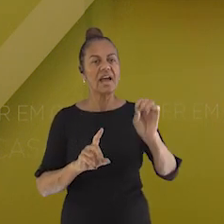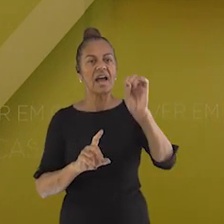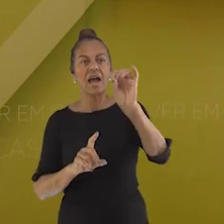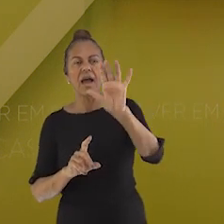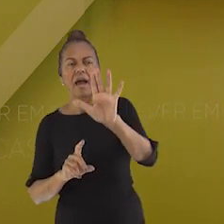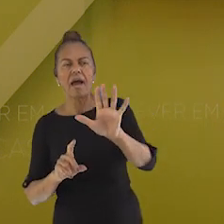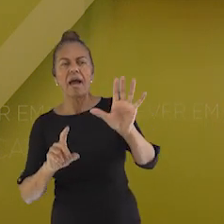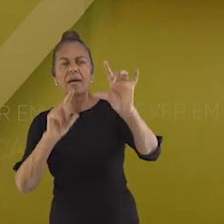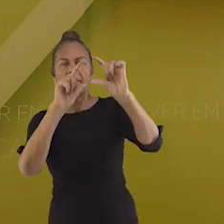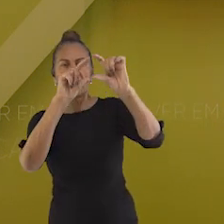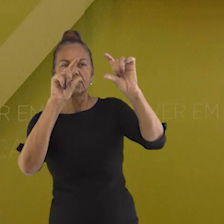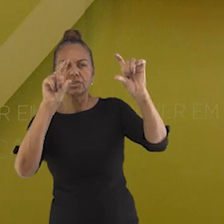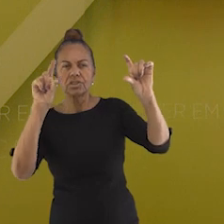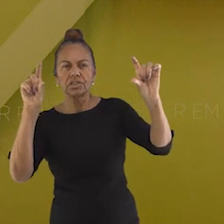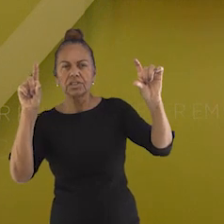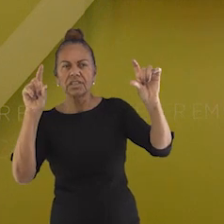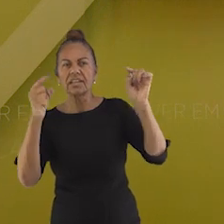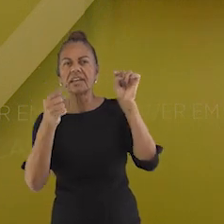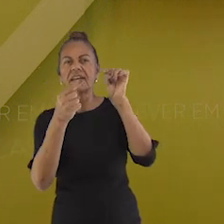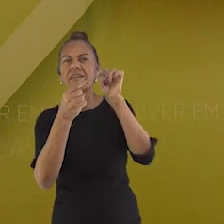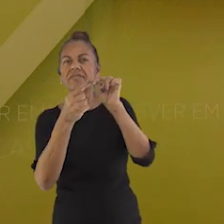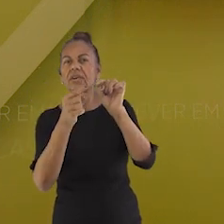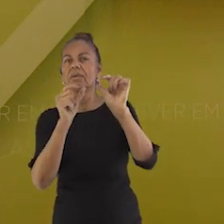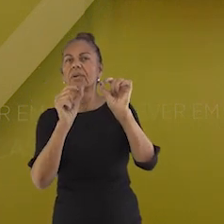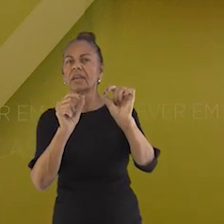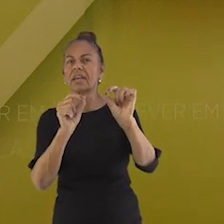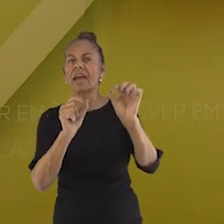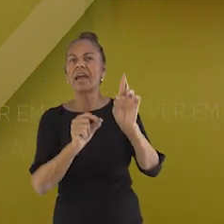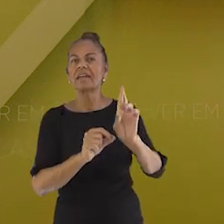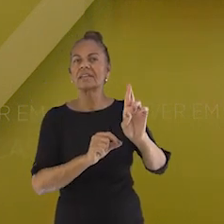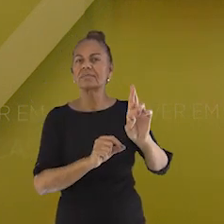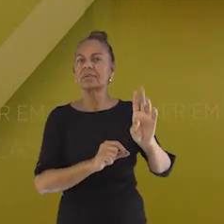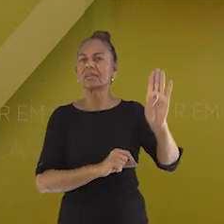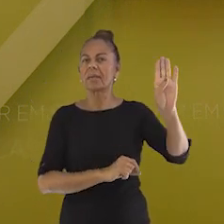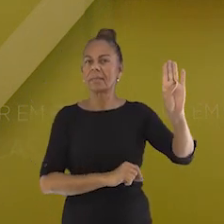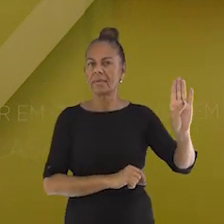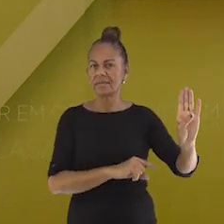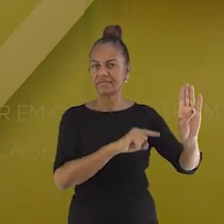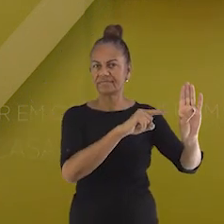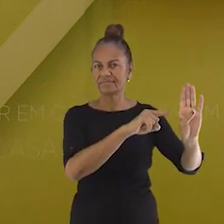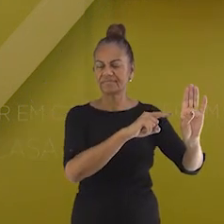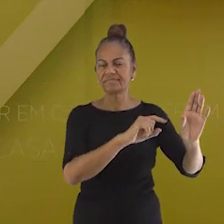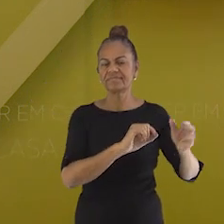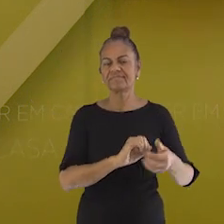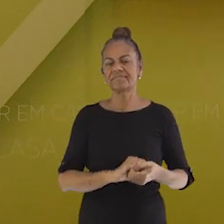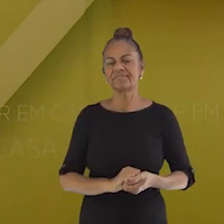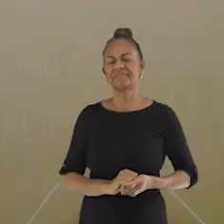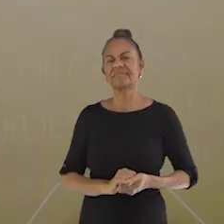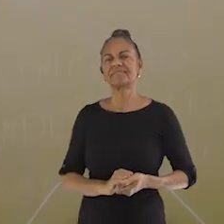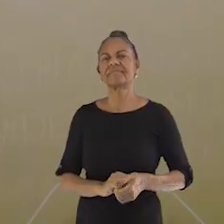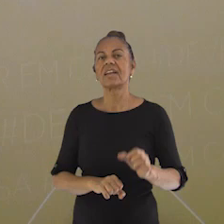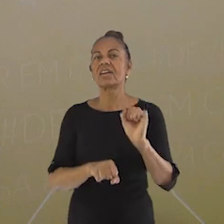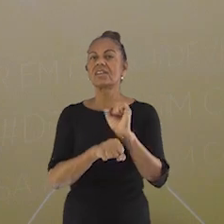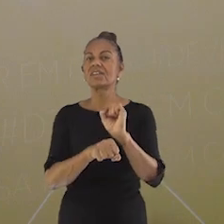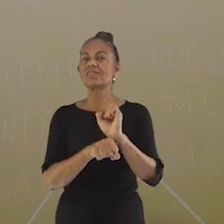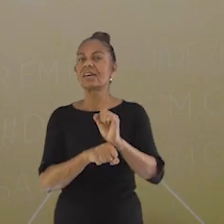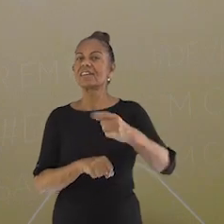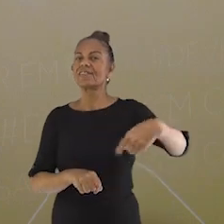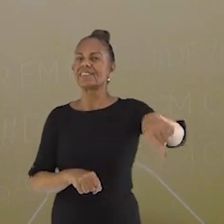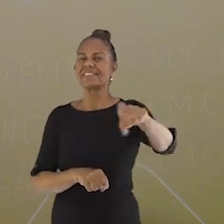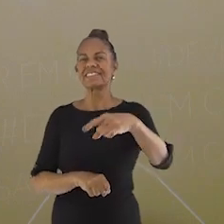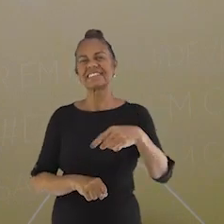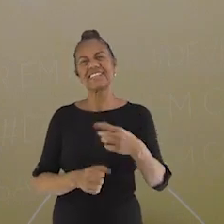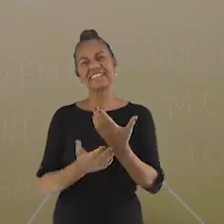é a ilustração da nossa tirinha. Portanto, a resposta certa é a letra B. Espero que